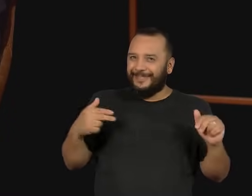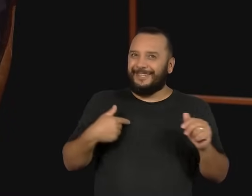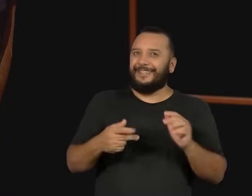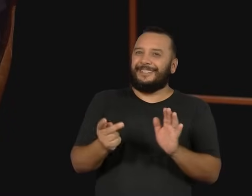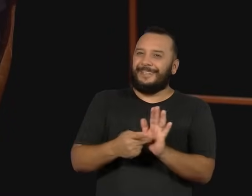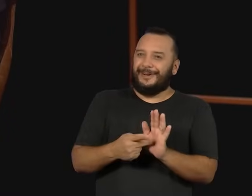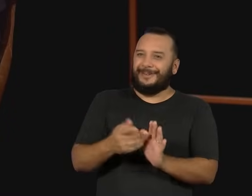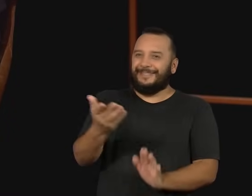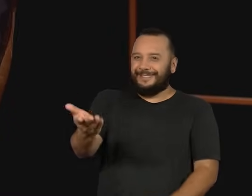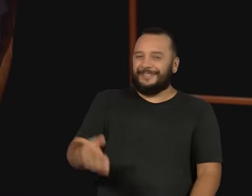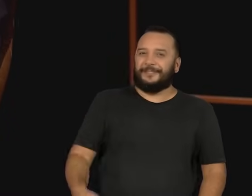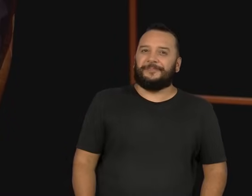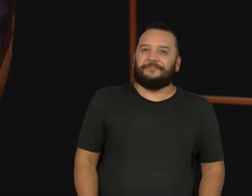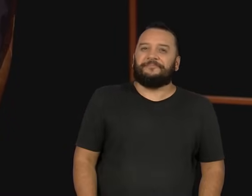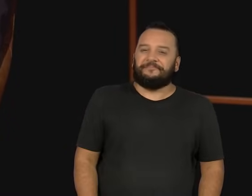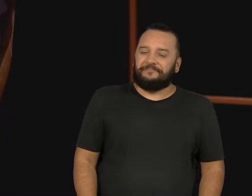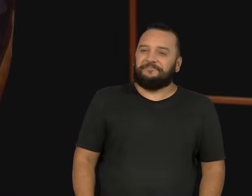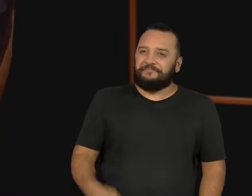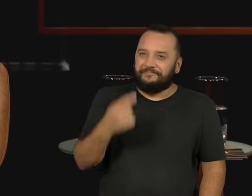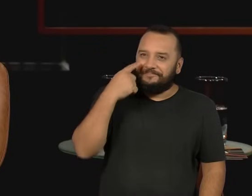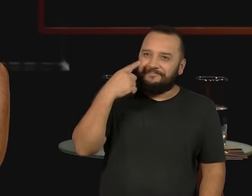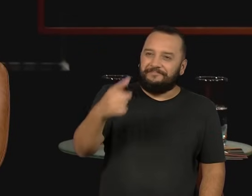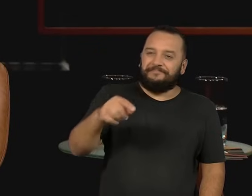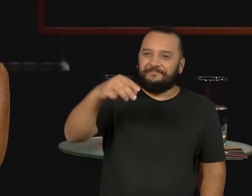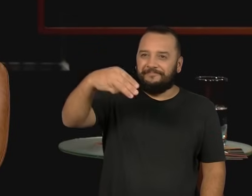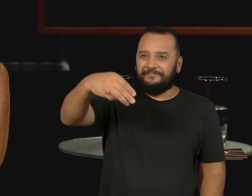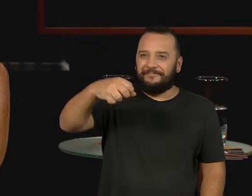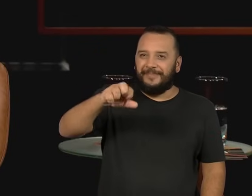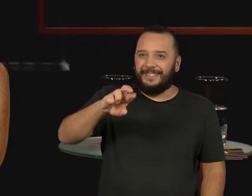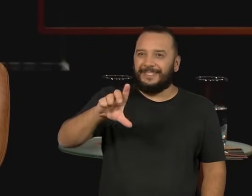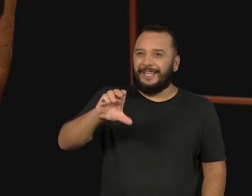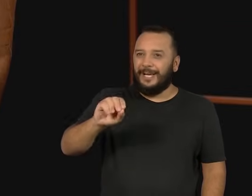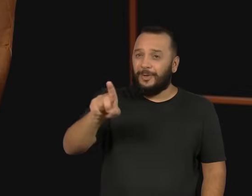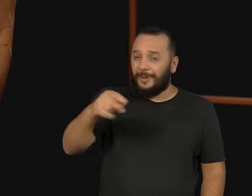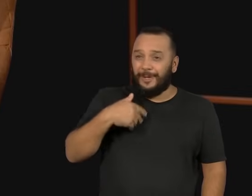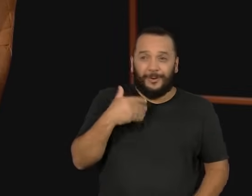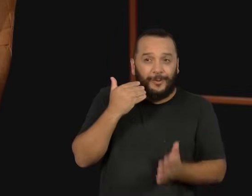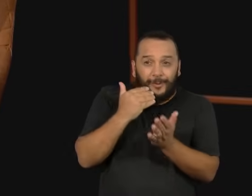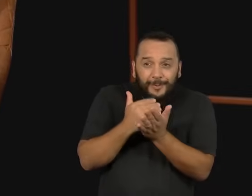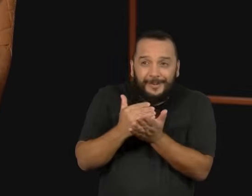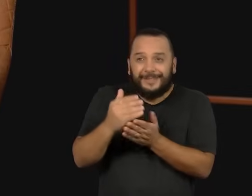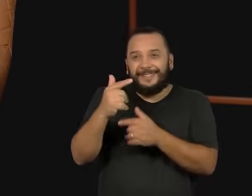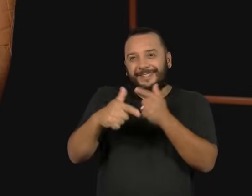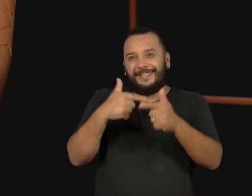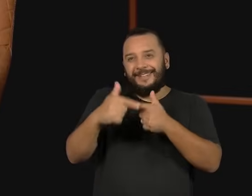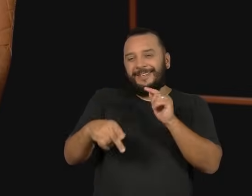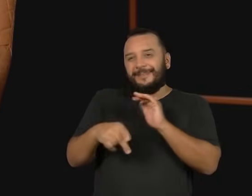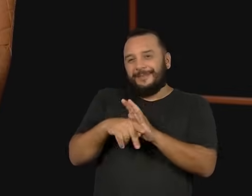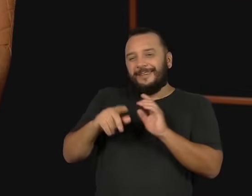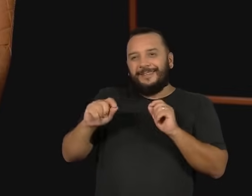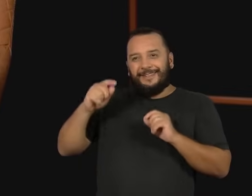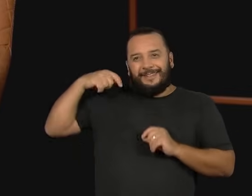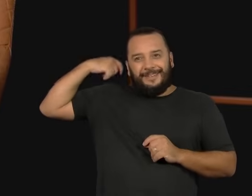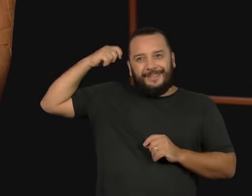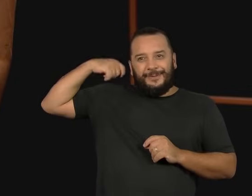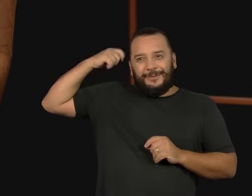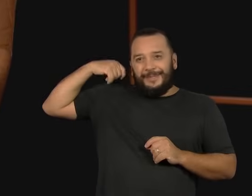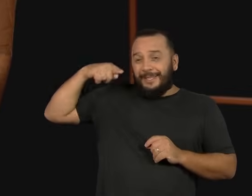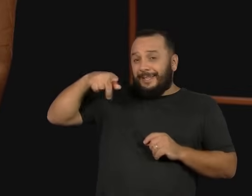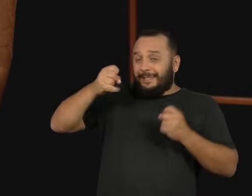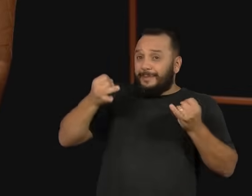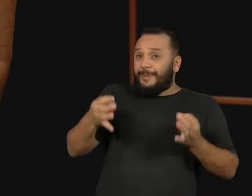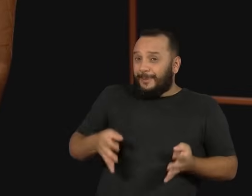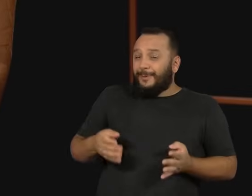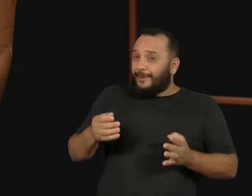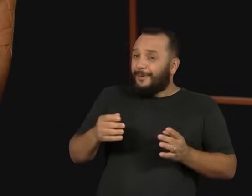Realmente, então, eu vi o Marcelo nascendo como ator. Ele deu palavras confirmatórias para aquilo